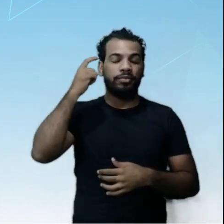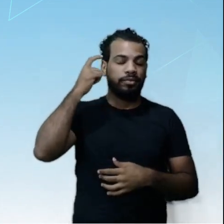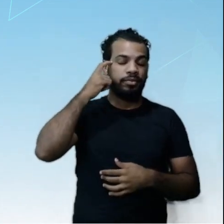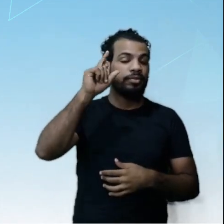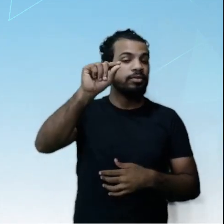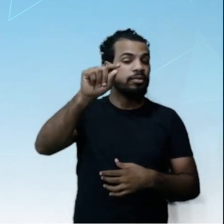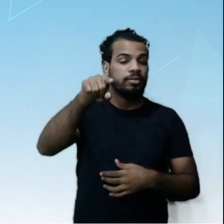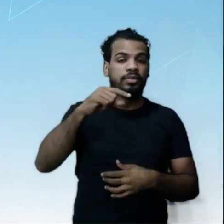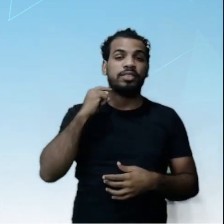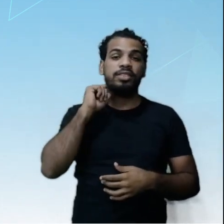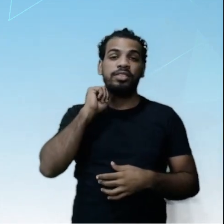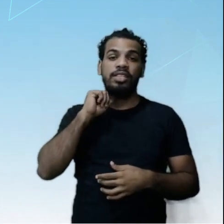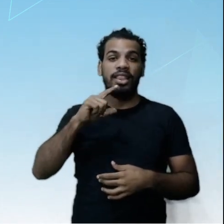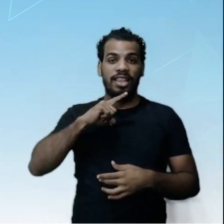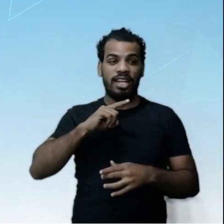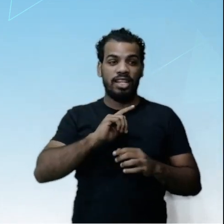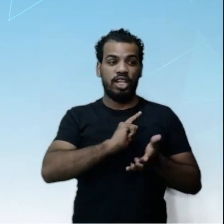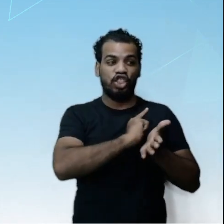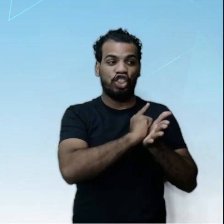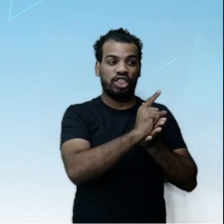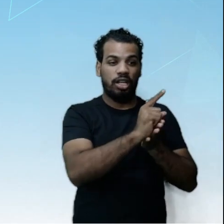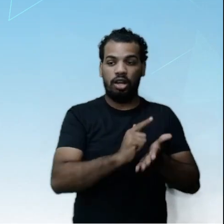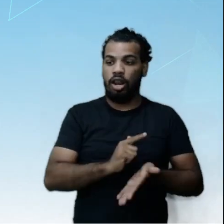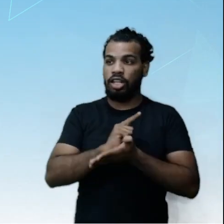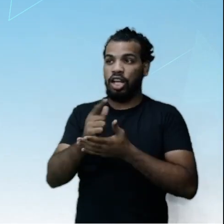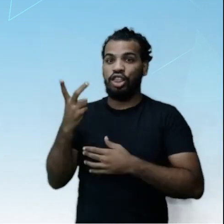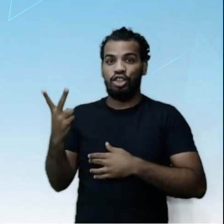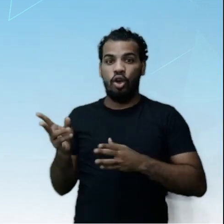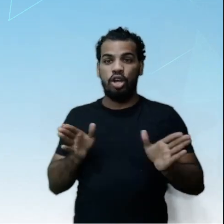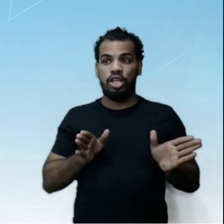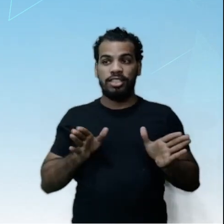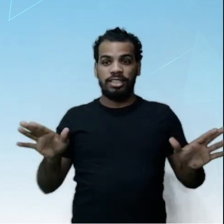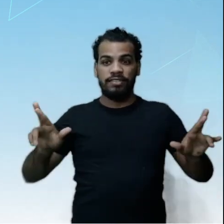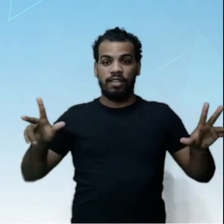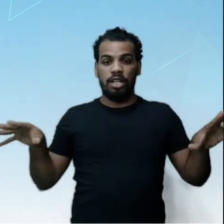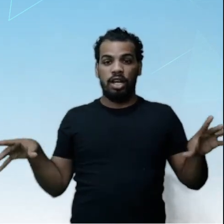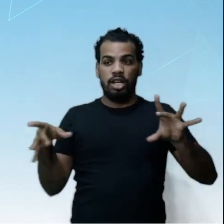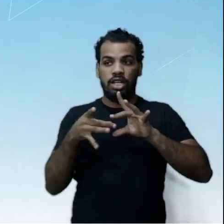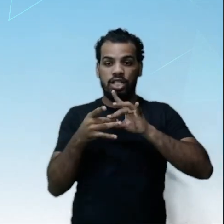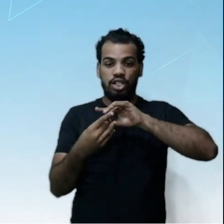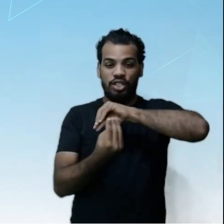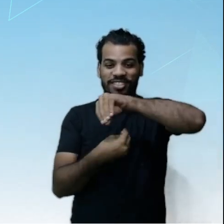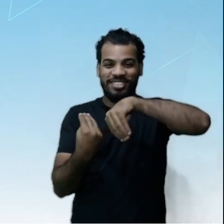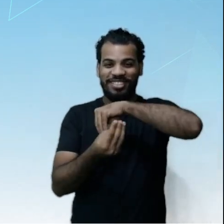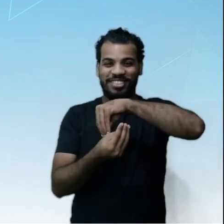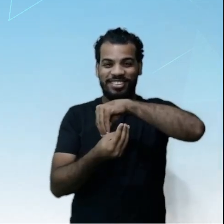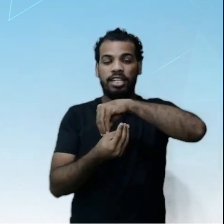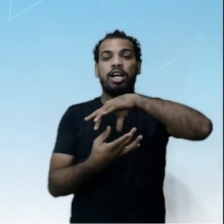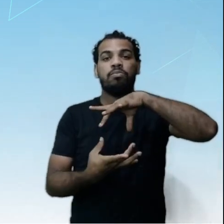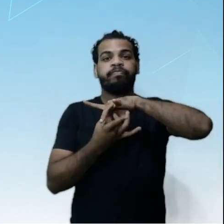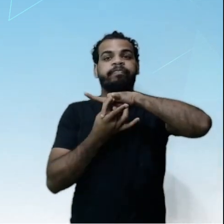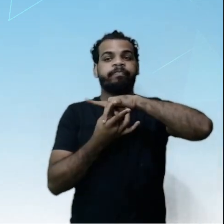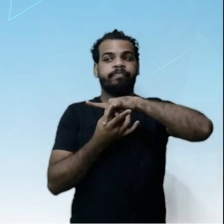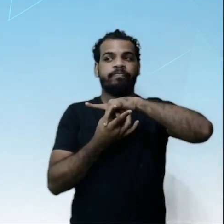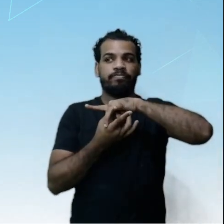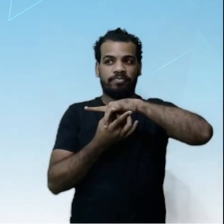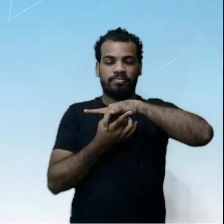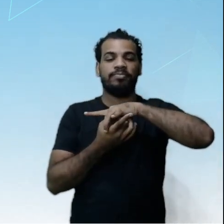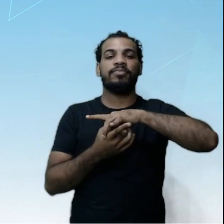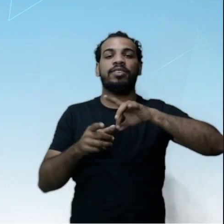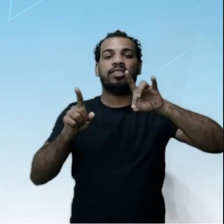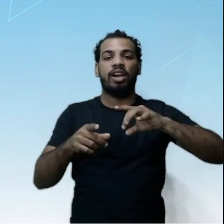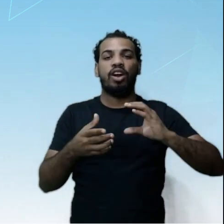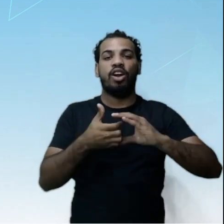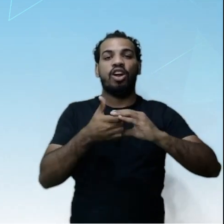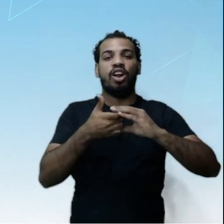o intergênero. Quando eu falar de intergênero, é um gênero com características